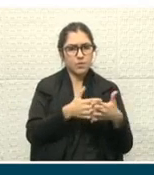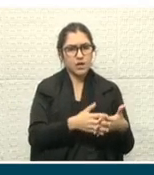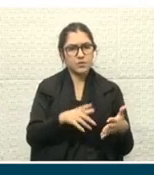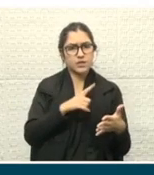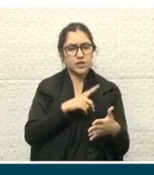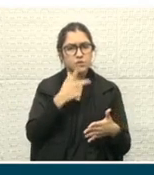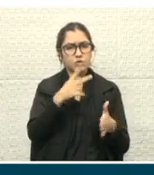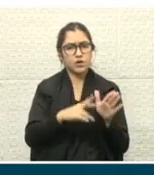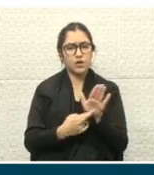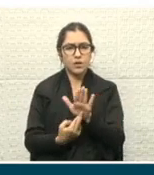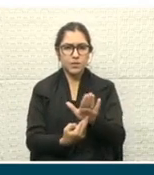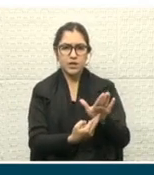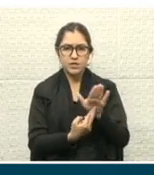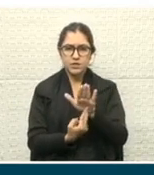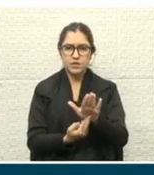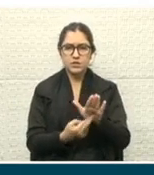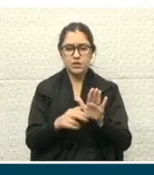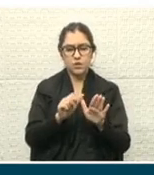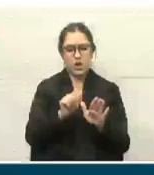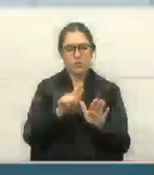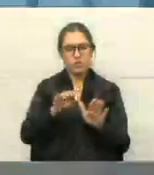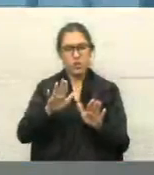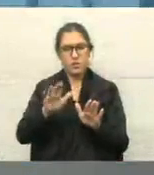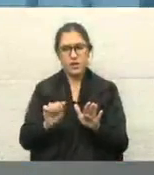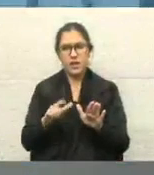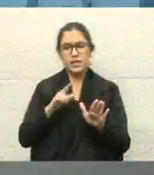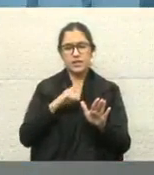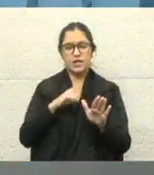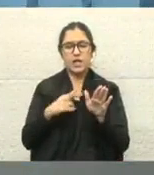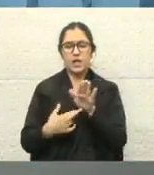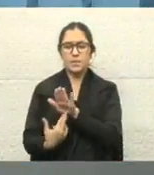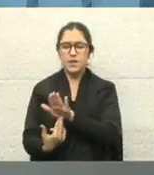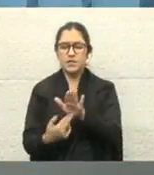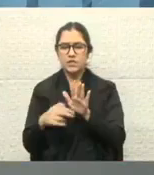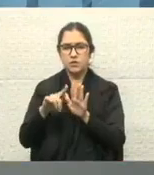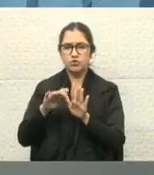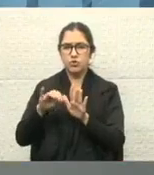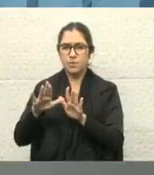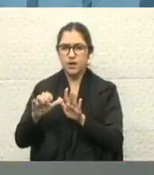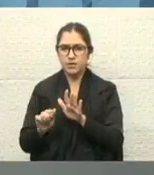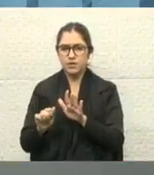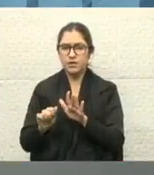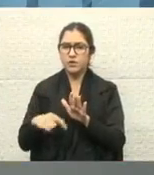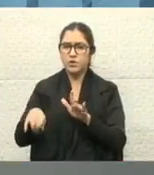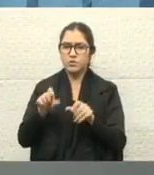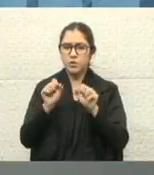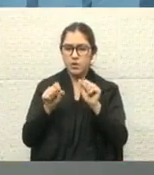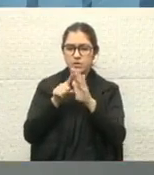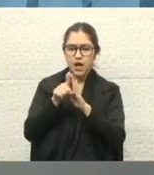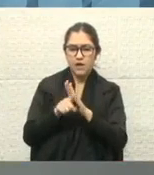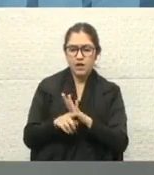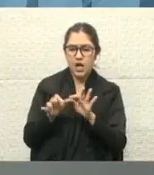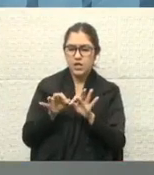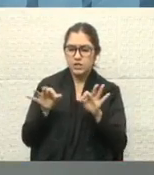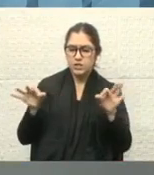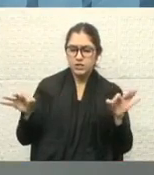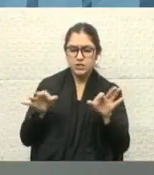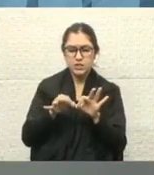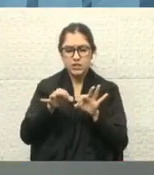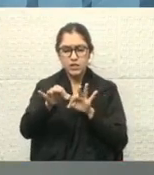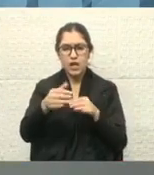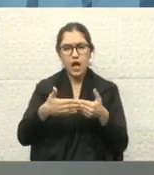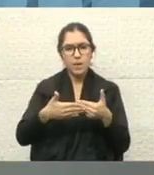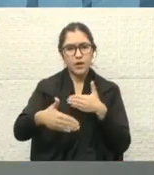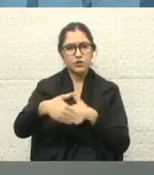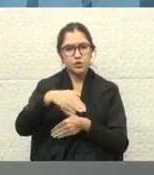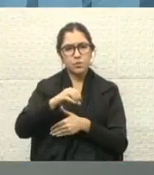tem a sua representação algébrica. Temos a representação geométrica. Podemos avaliar distâncias a